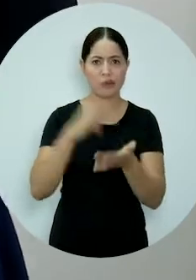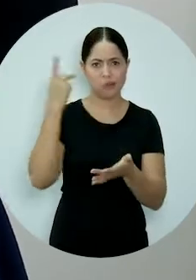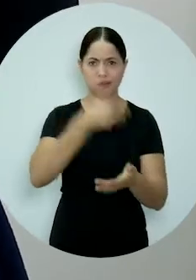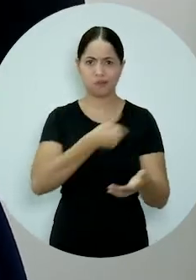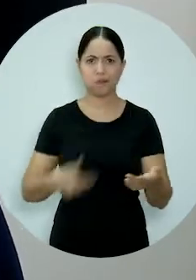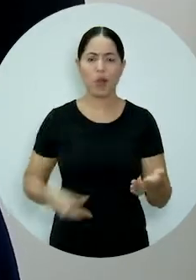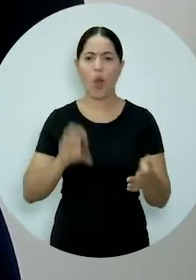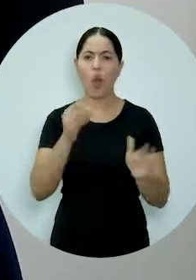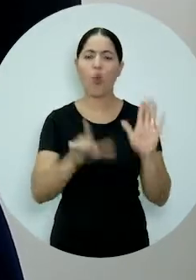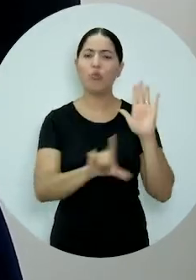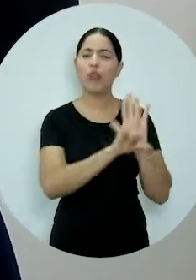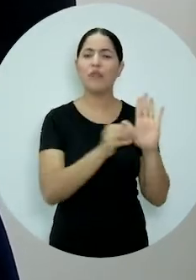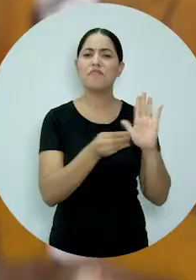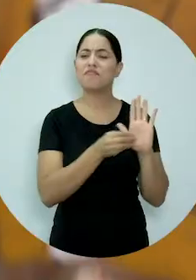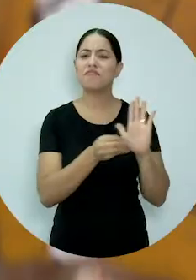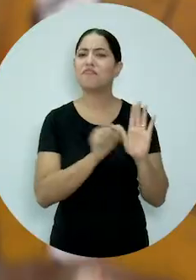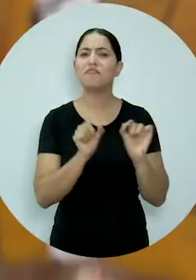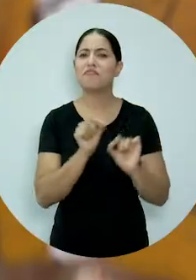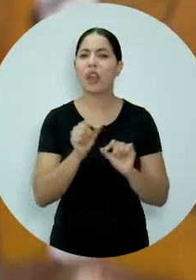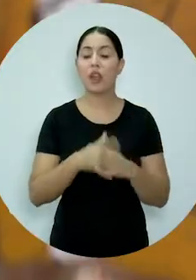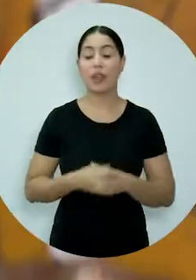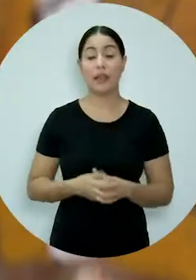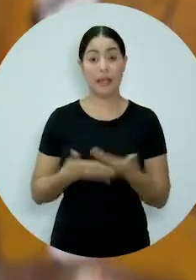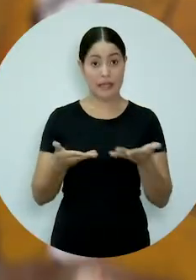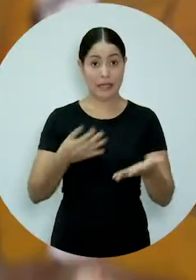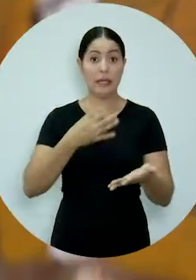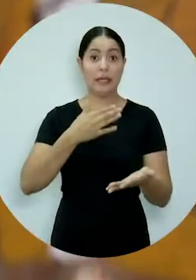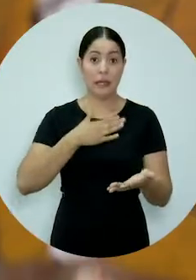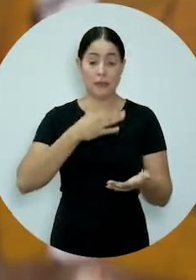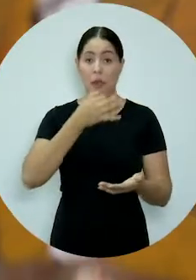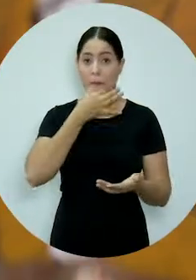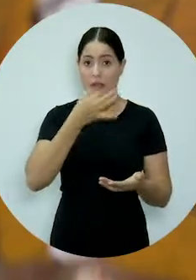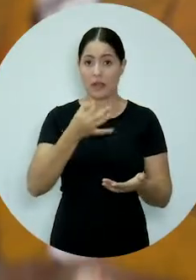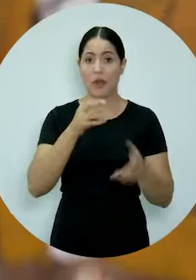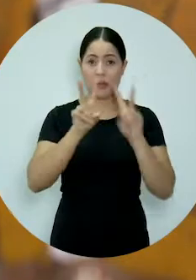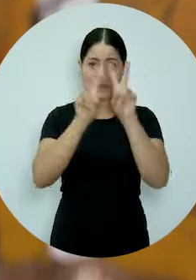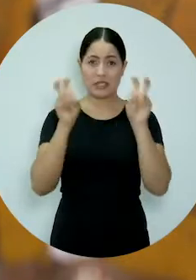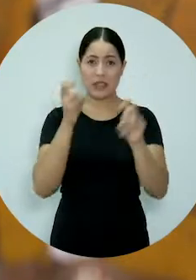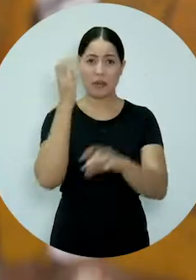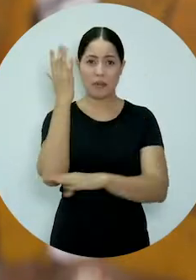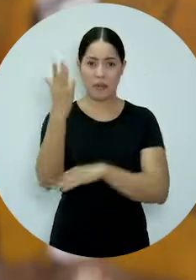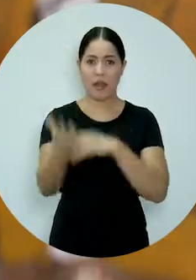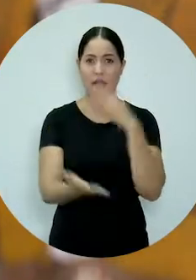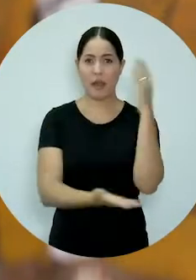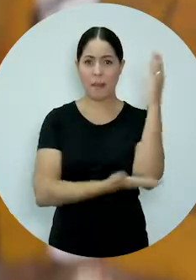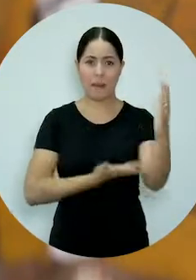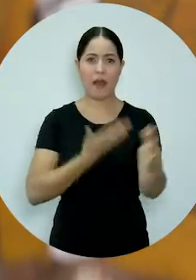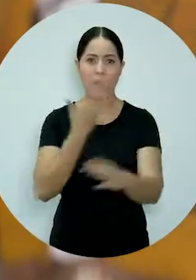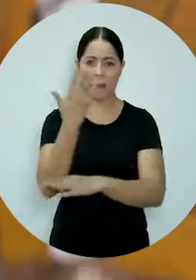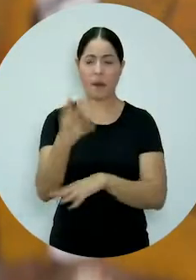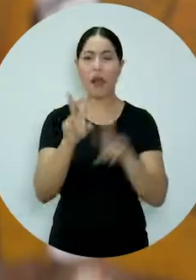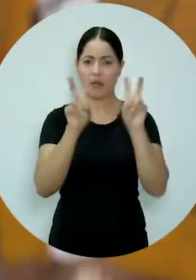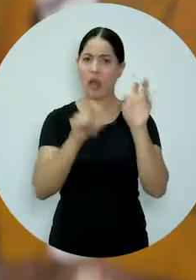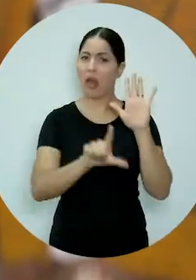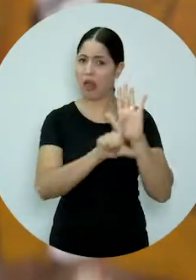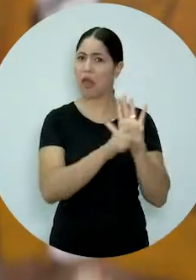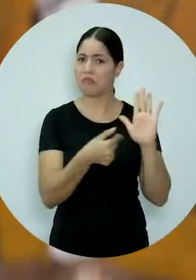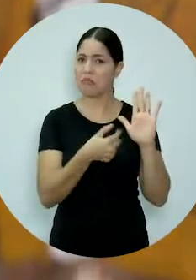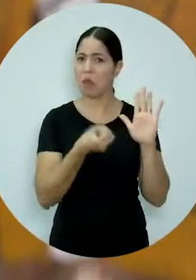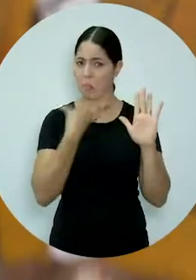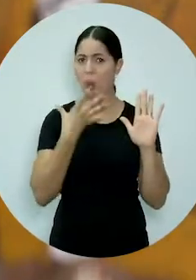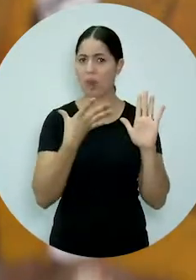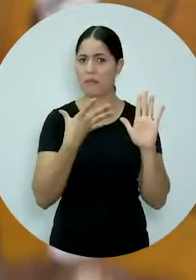uma legislação? Olha, eu acho que a nossa legislação com relação ao desmatamento ela é boa. Nós temos